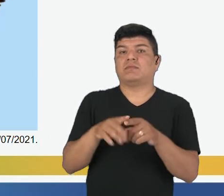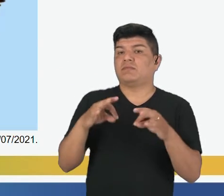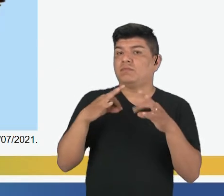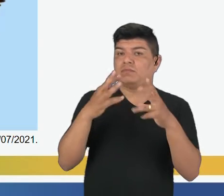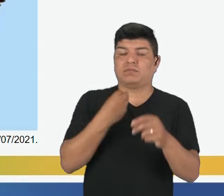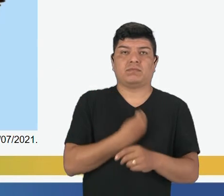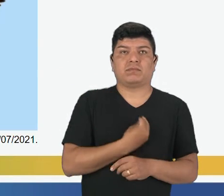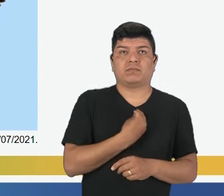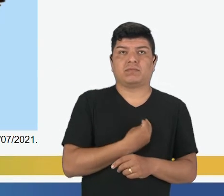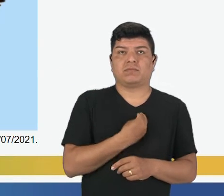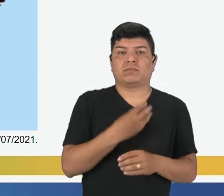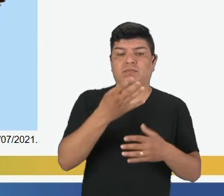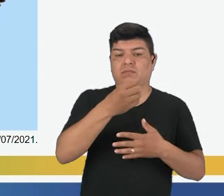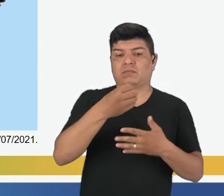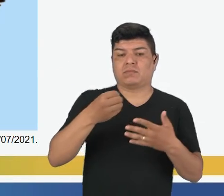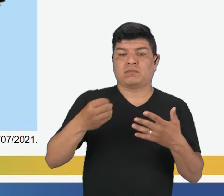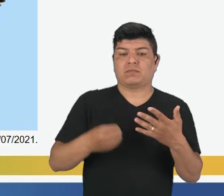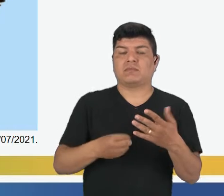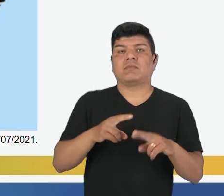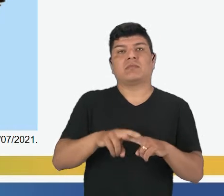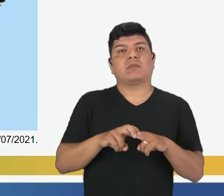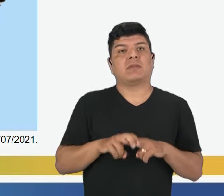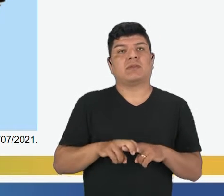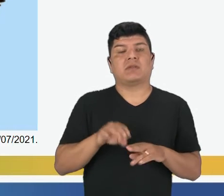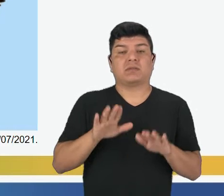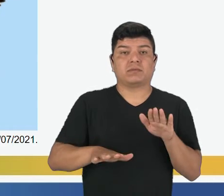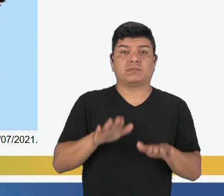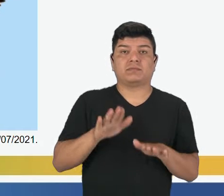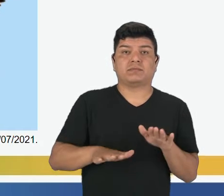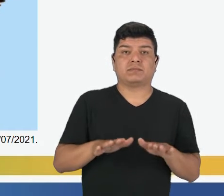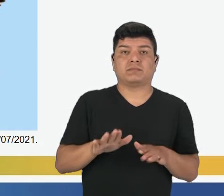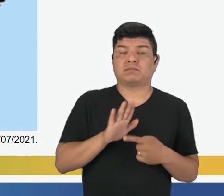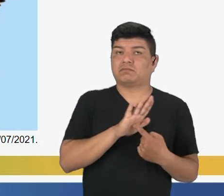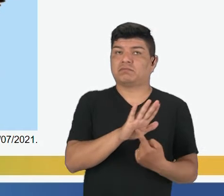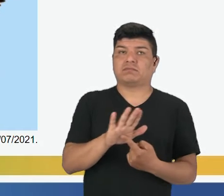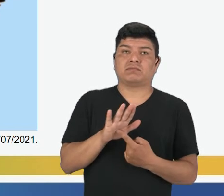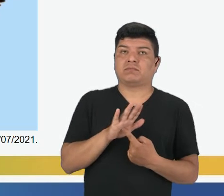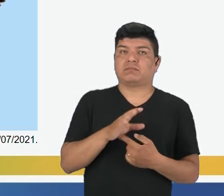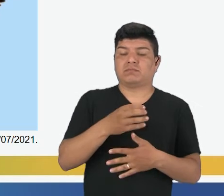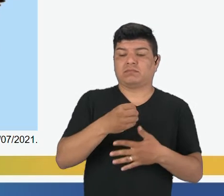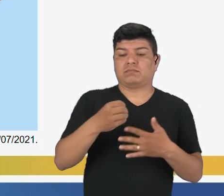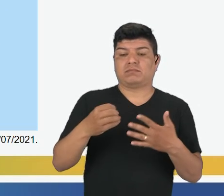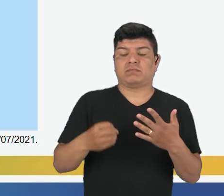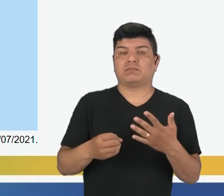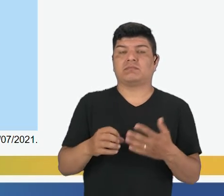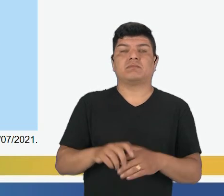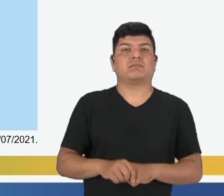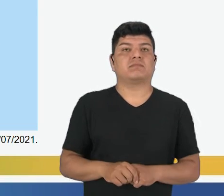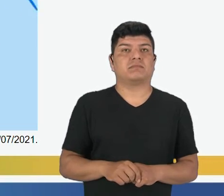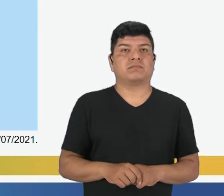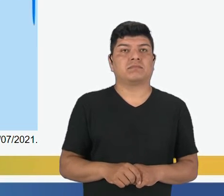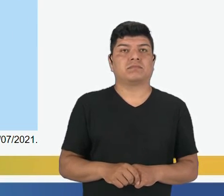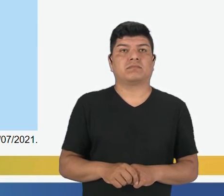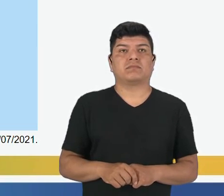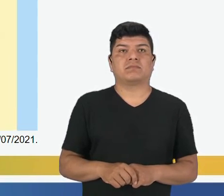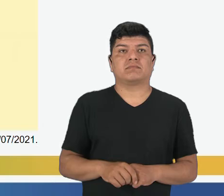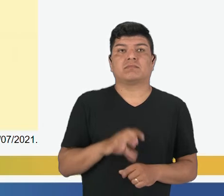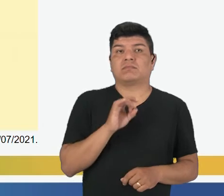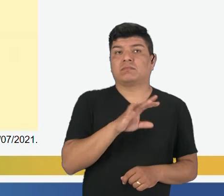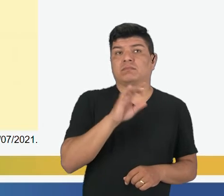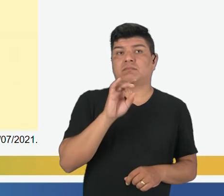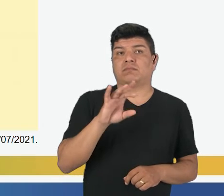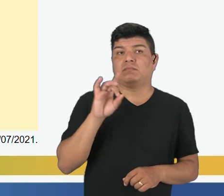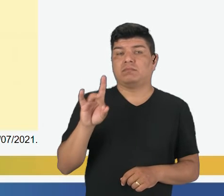os seres vivos da cadeia e, por isso, muitas vezes não são representados na cadeia alimentar. Cada um